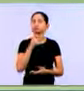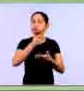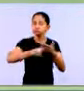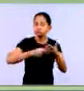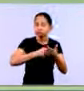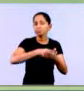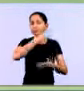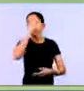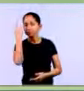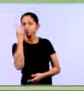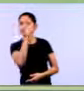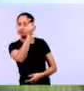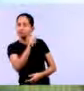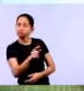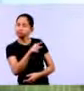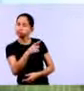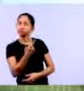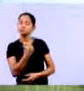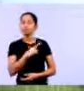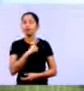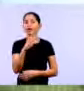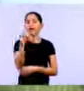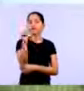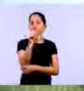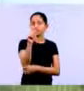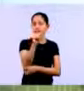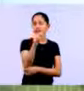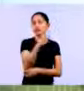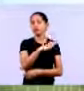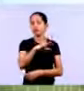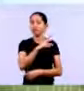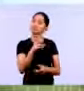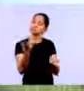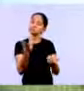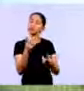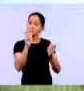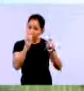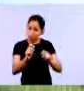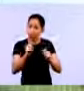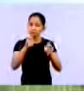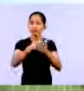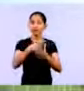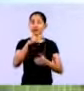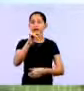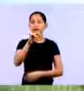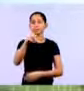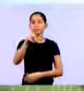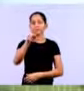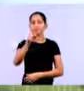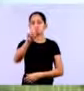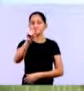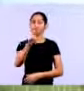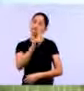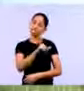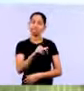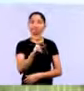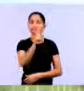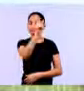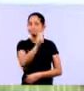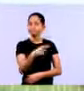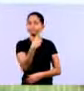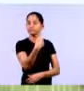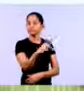determinada pessoa adquirir um veículo automotor, ela estará sujeita ao IPVA. Então essa é a hipótese de incidência, a